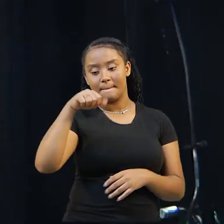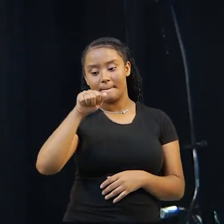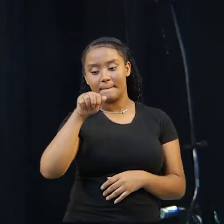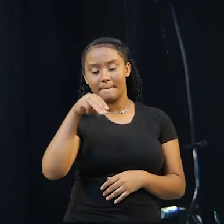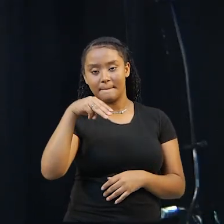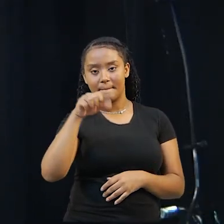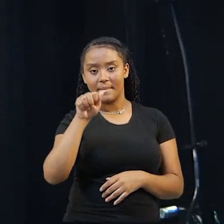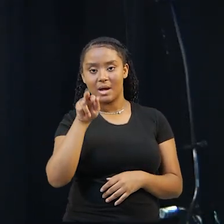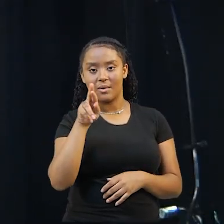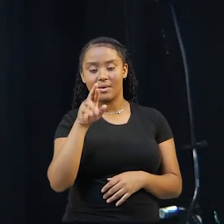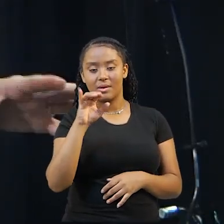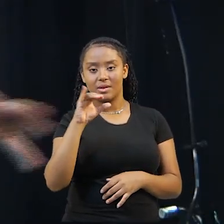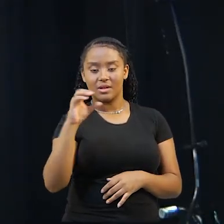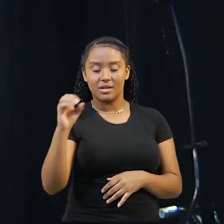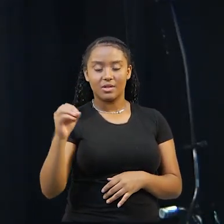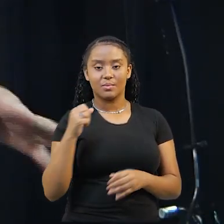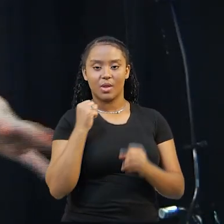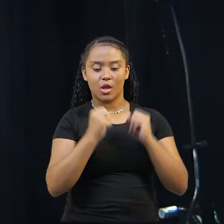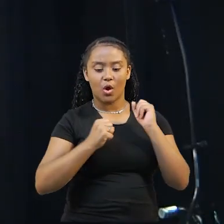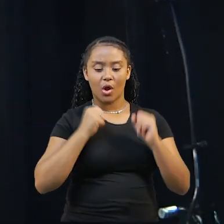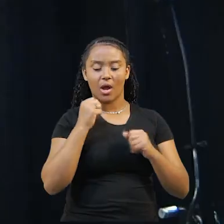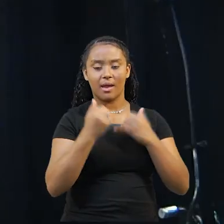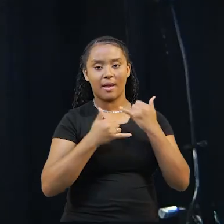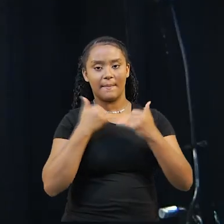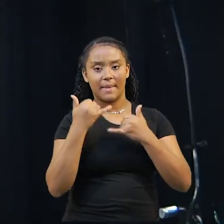brincar, né, na grama, na